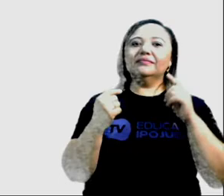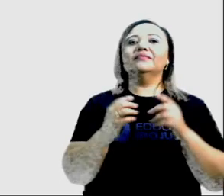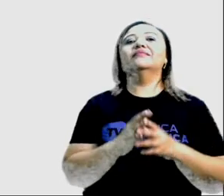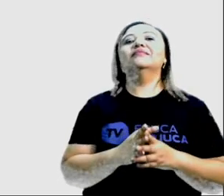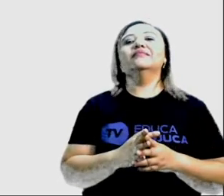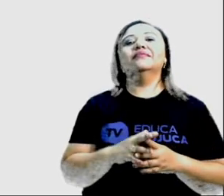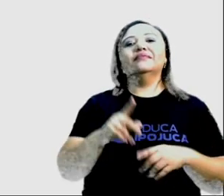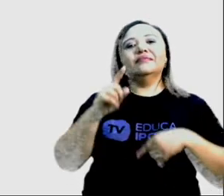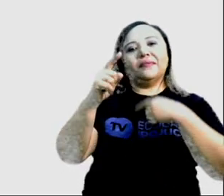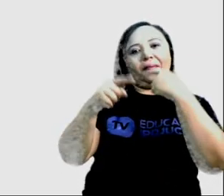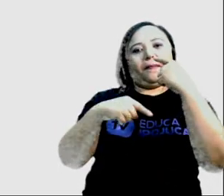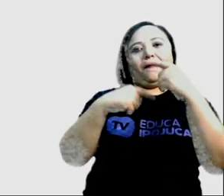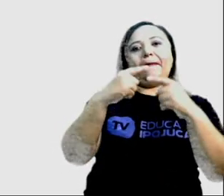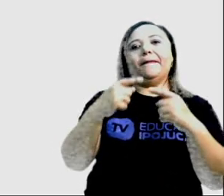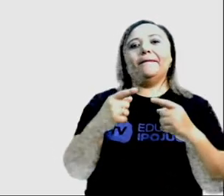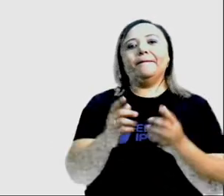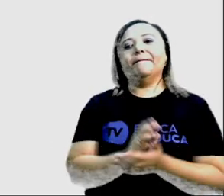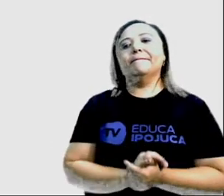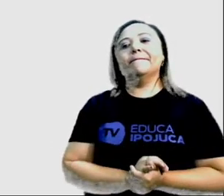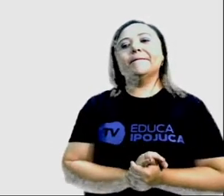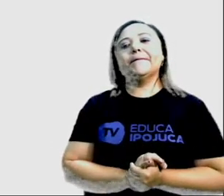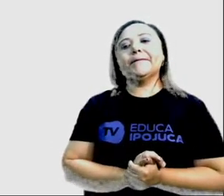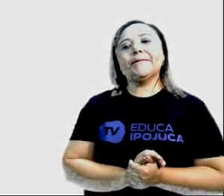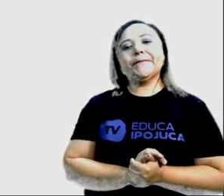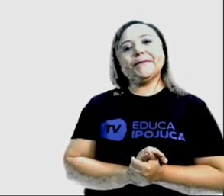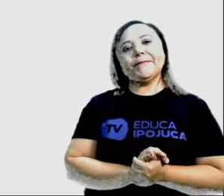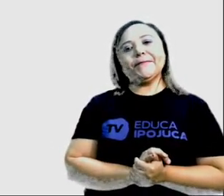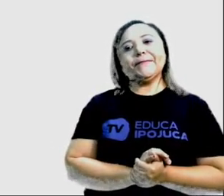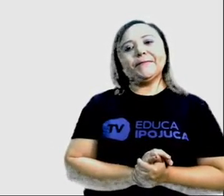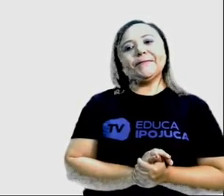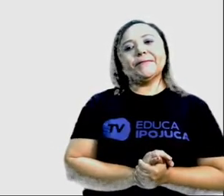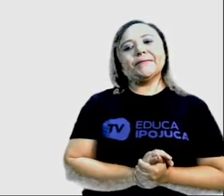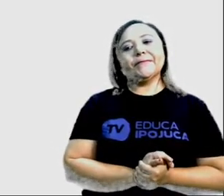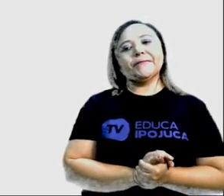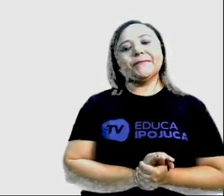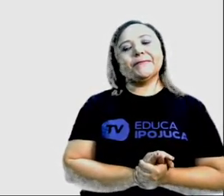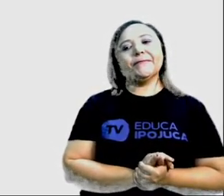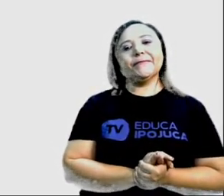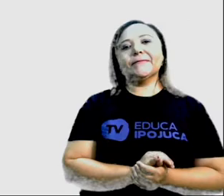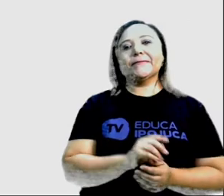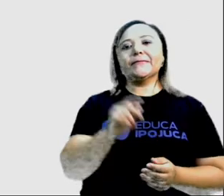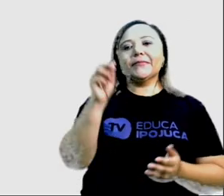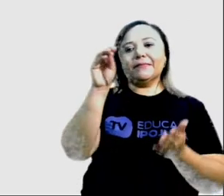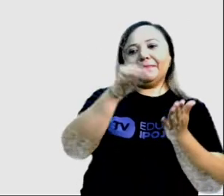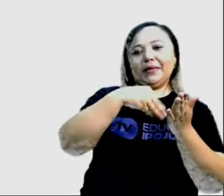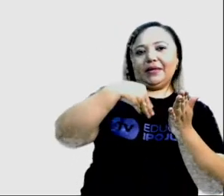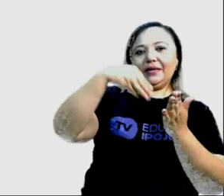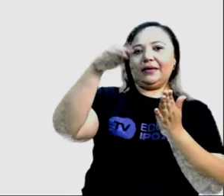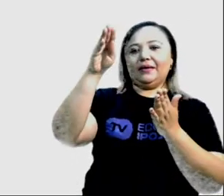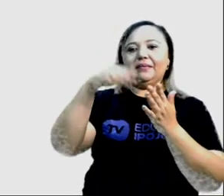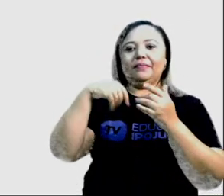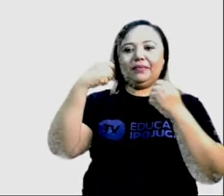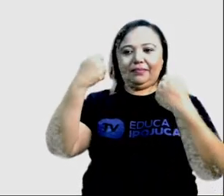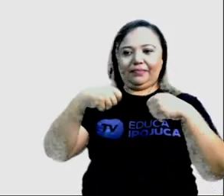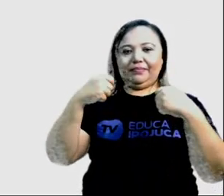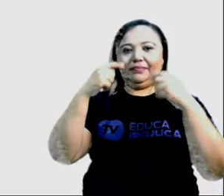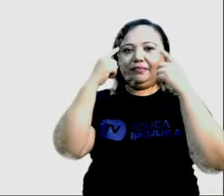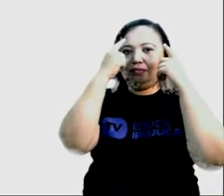pequenos. Depois é a parte, o quarto passo é a parte de pintar os